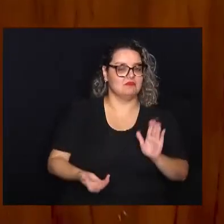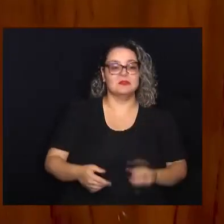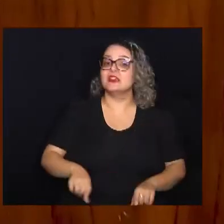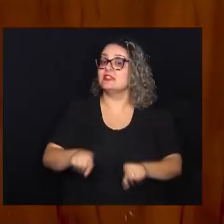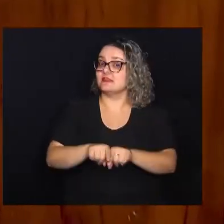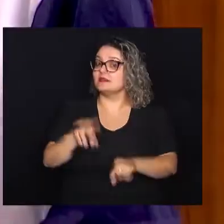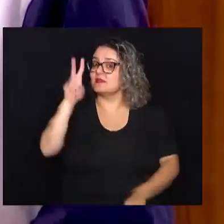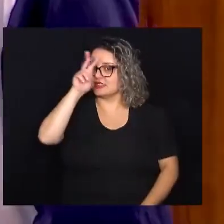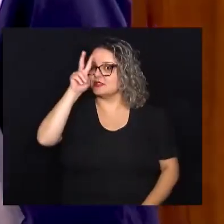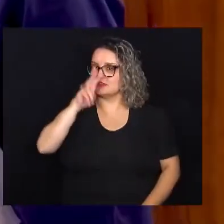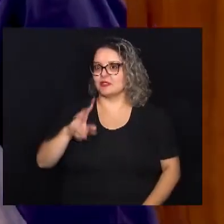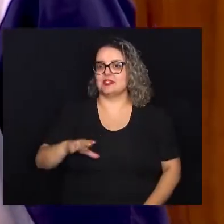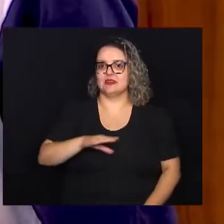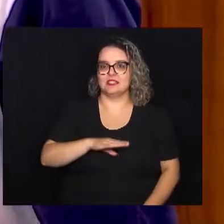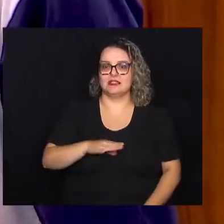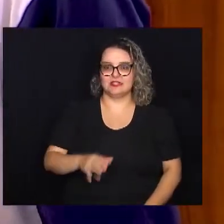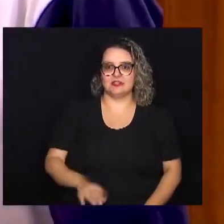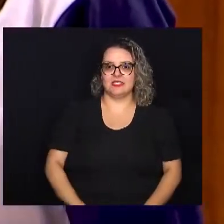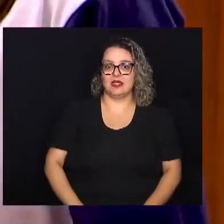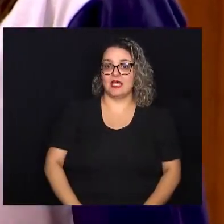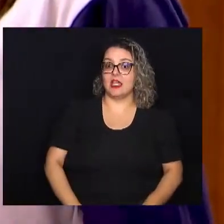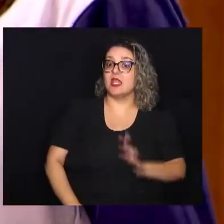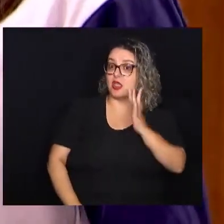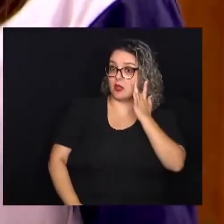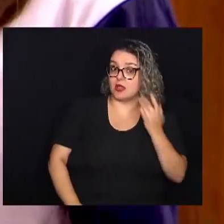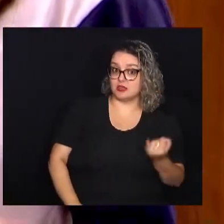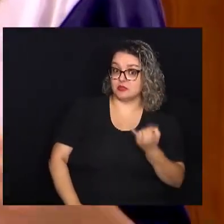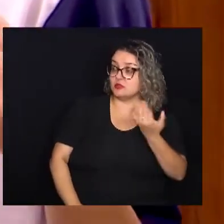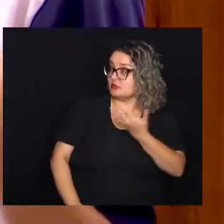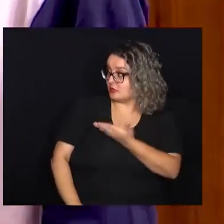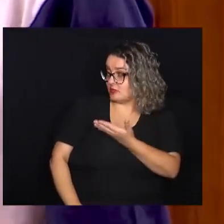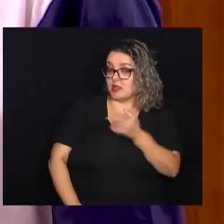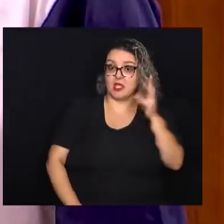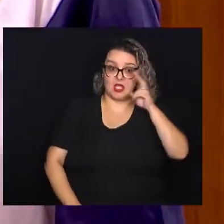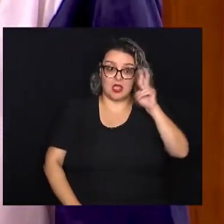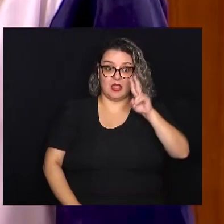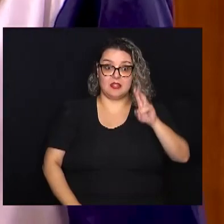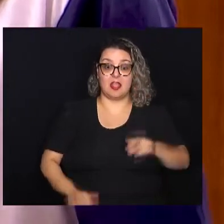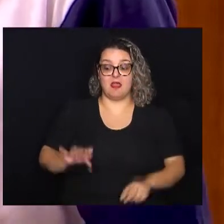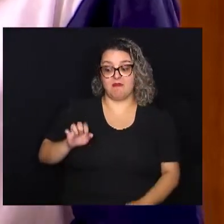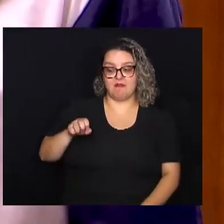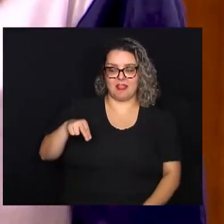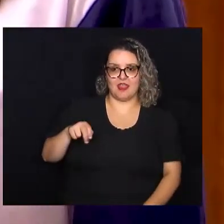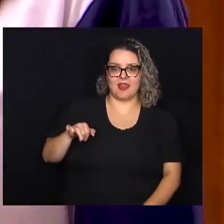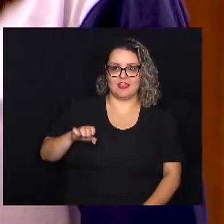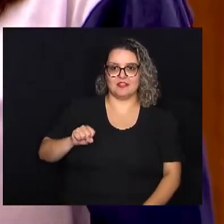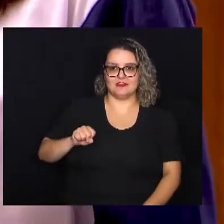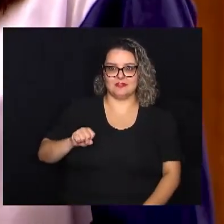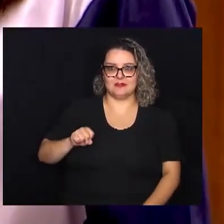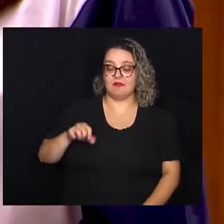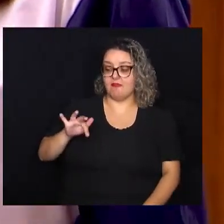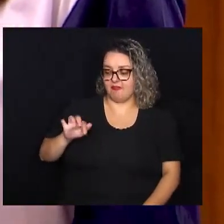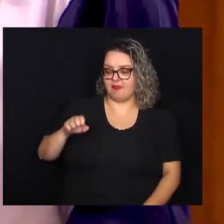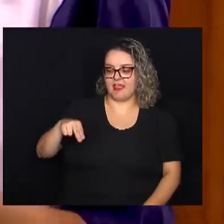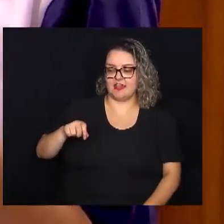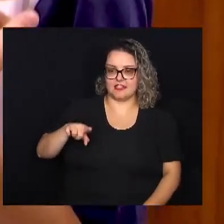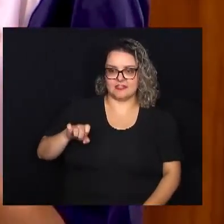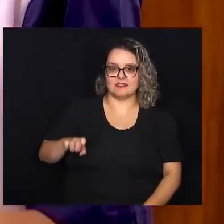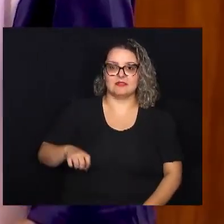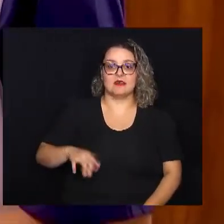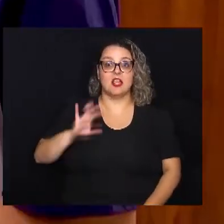história da cidade eu achei mais interessante a história da Fênix porque eu não sabia que ela era fictício eu sempre